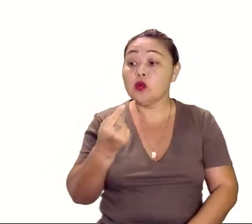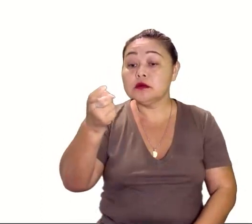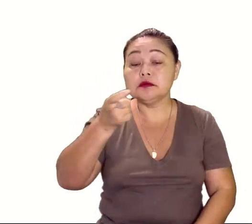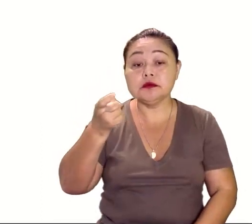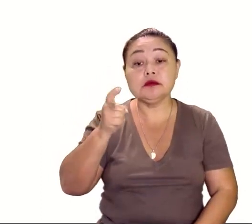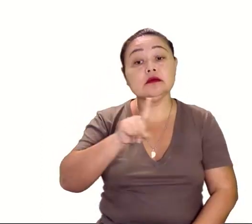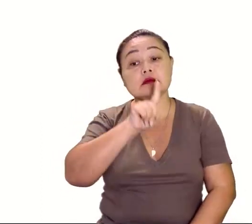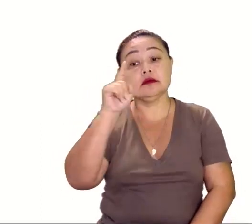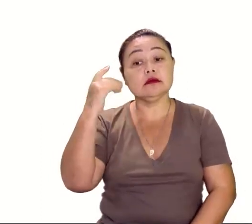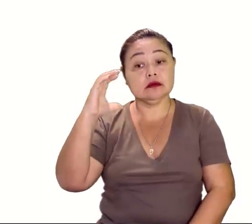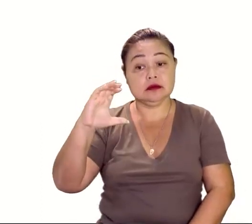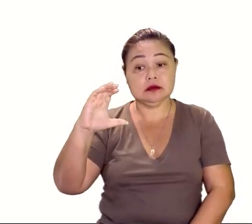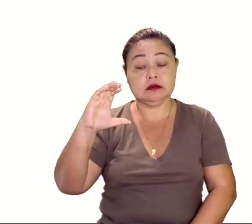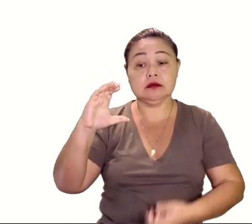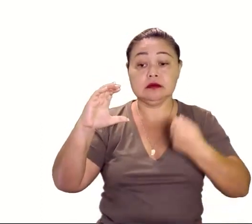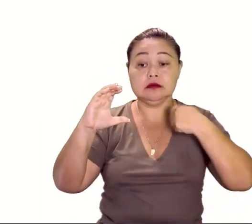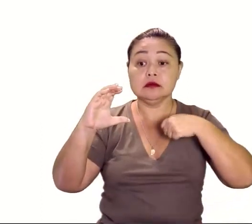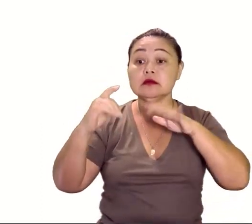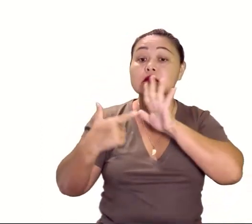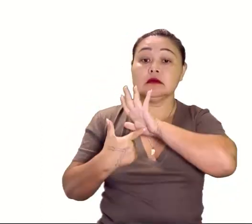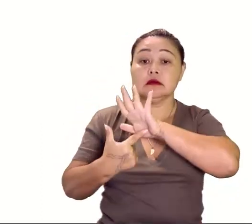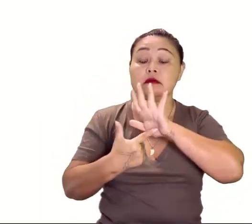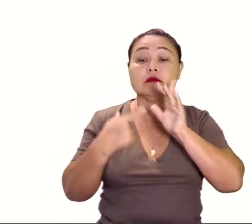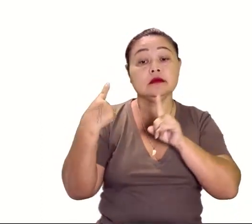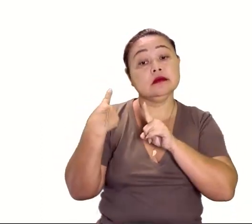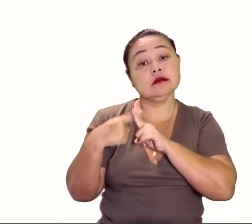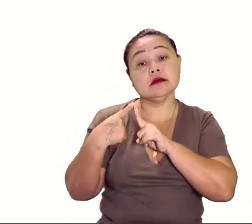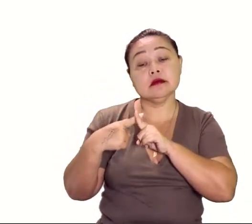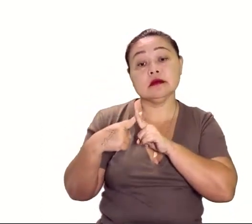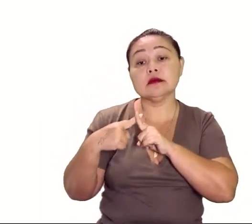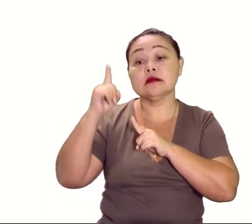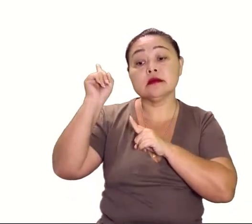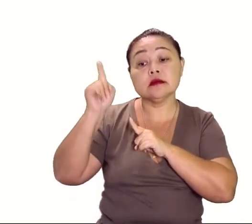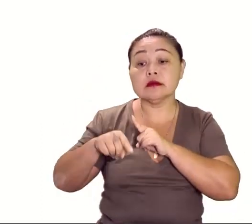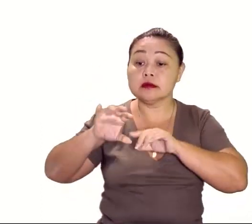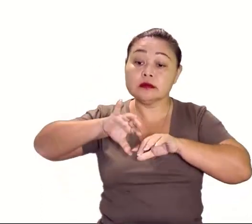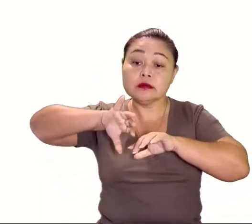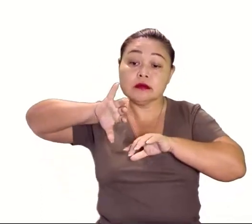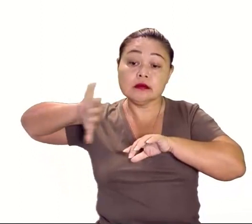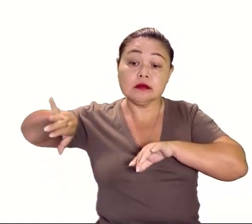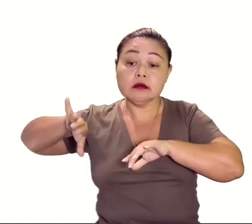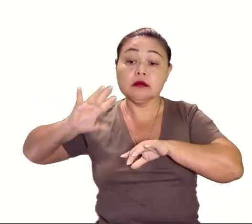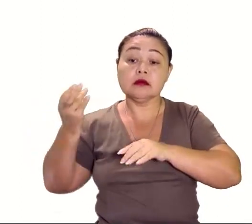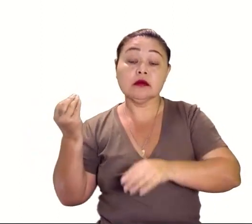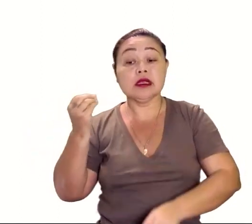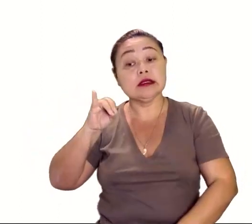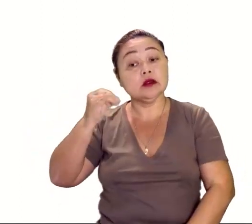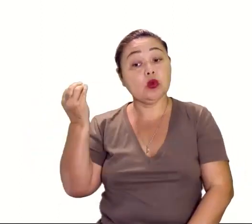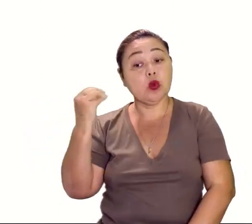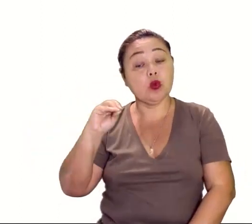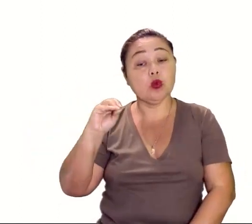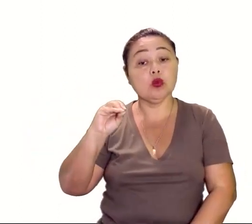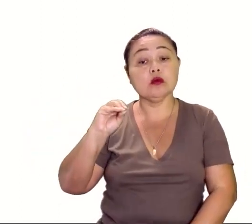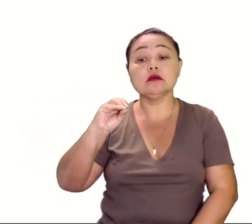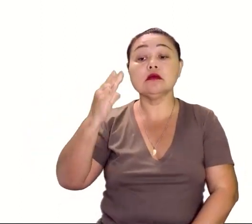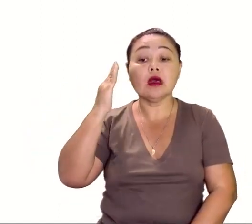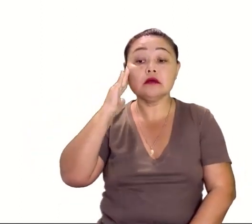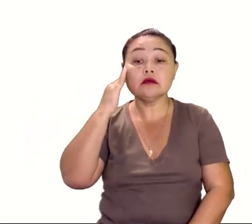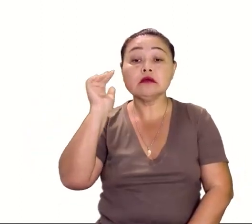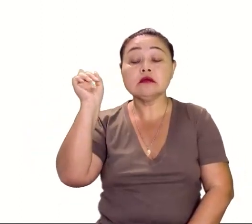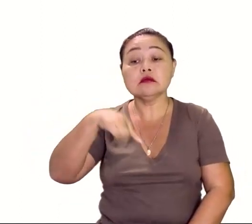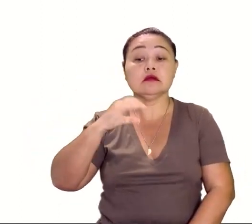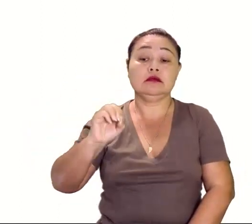no C, ele precisa aparecer. Por quê? Porque como ele é um termo independente, se eu não colocar, vai subentender-se